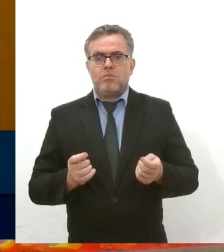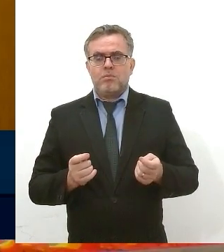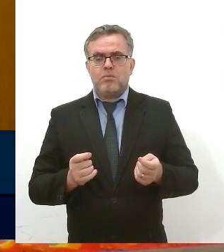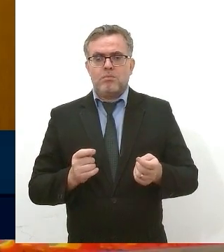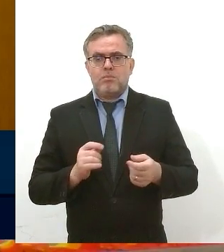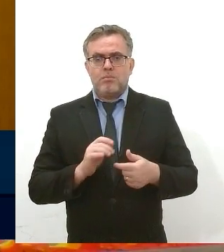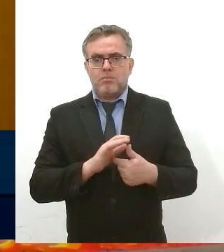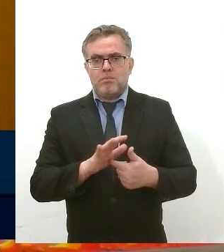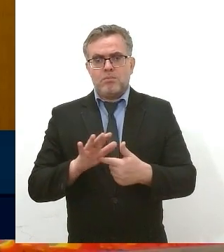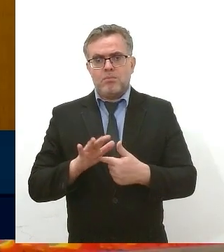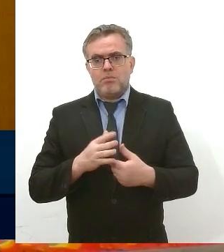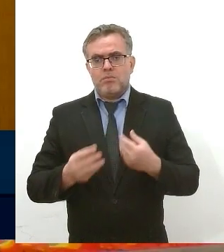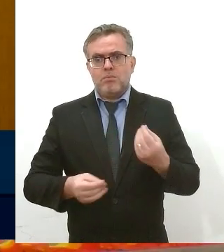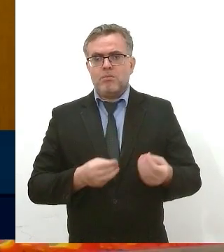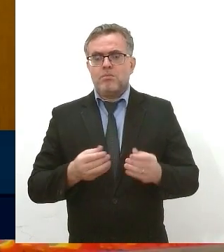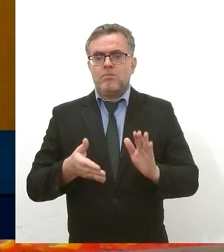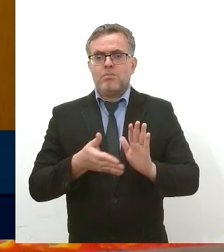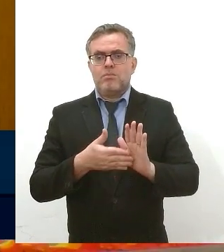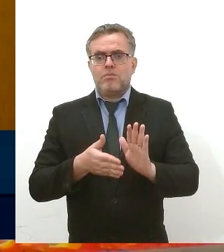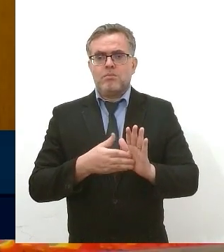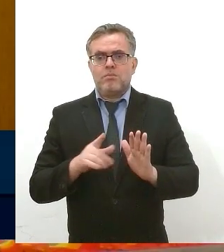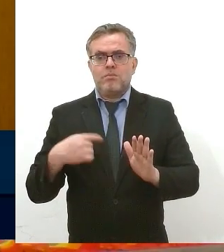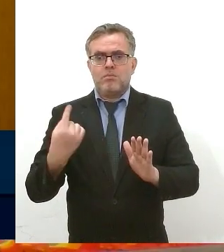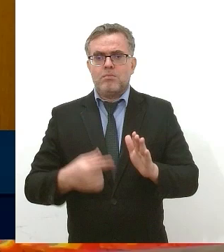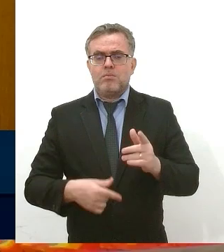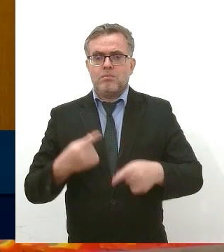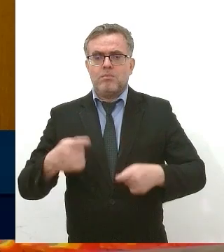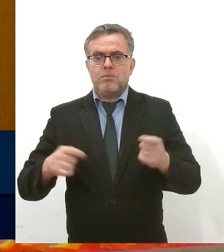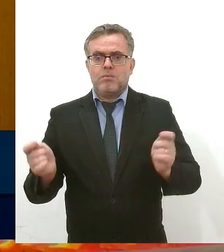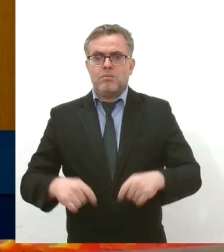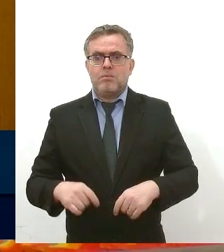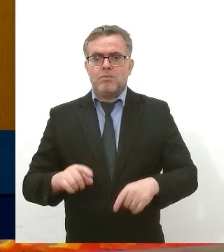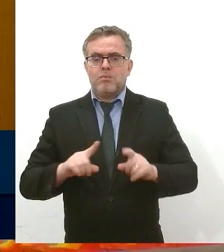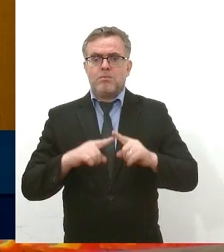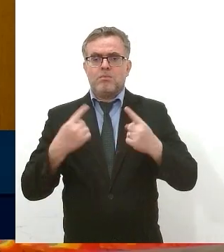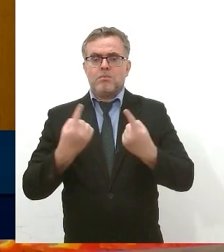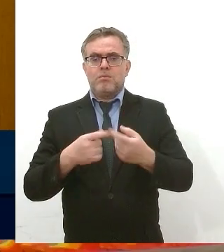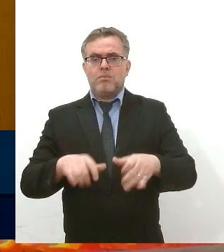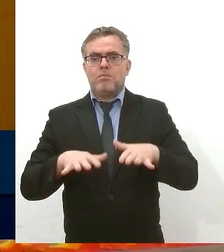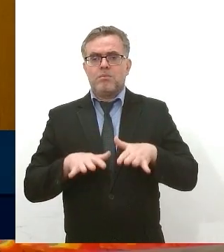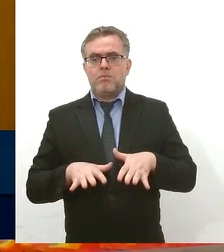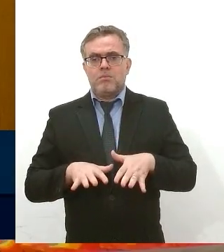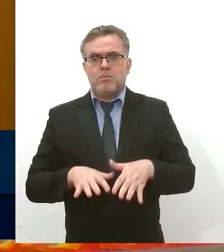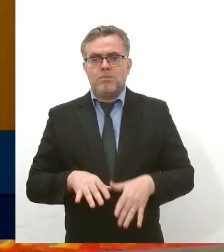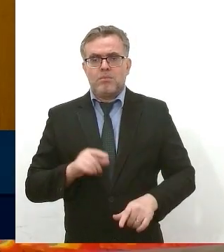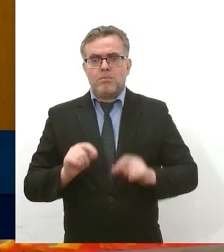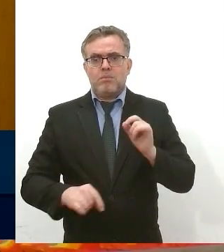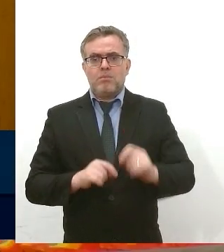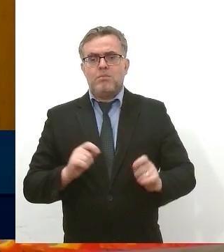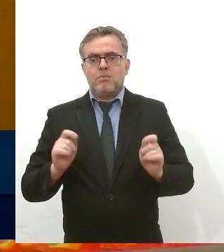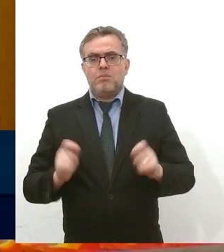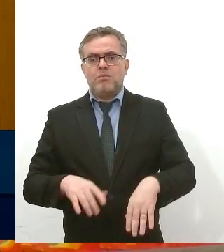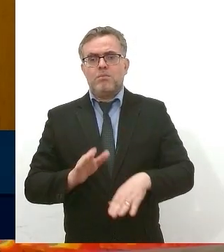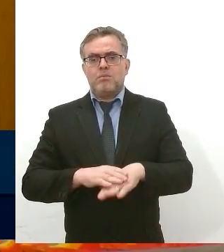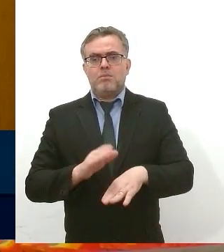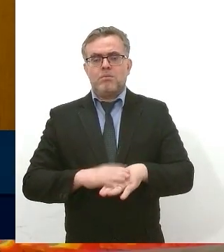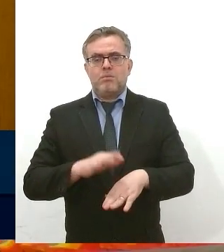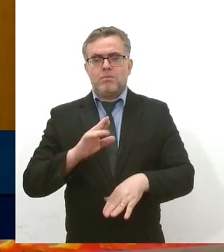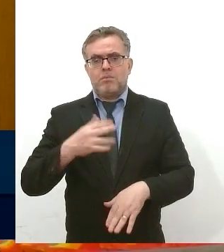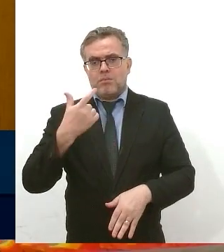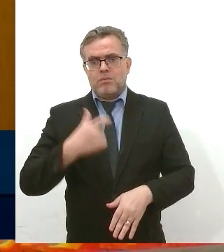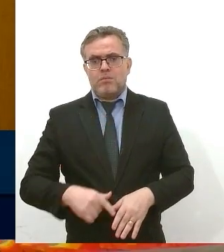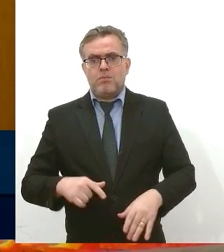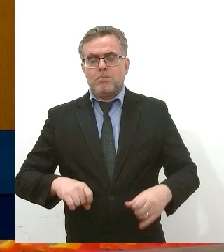uma pauta que a gente debateu ontem numa audiência pública, né? E eu, como uma defensora ativa da